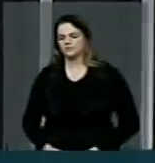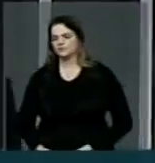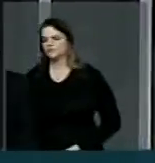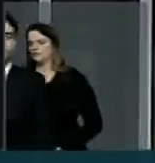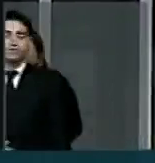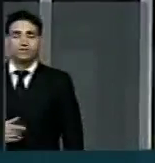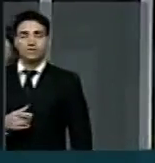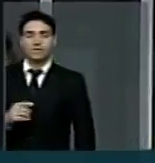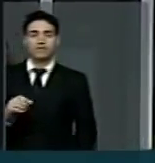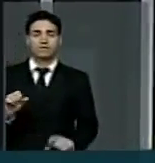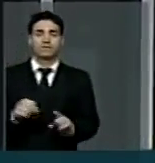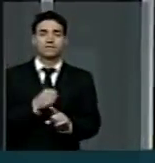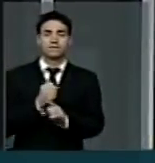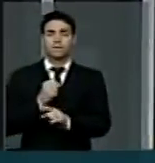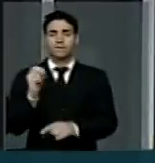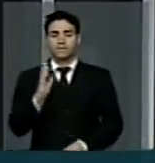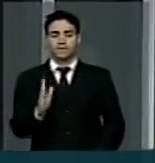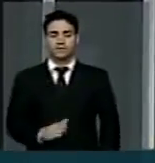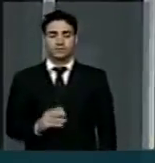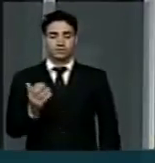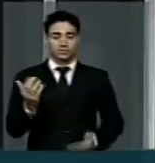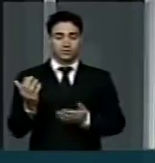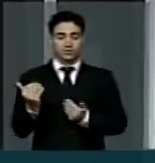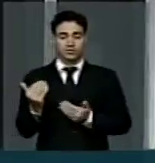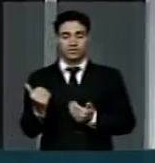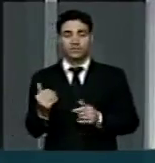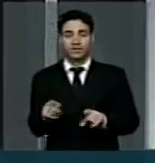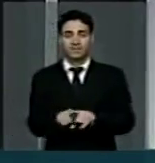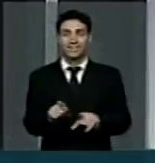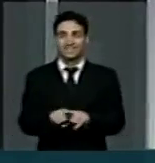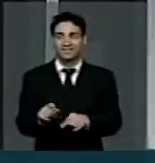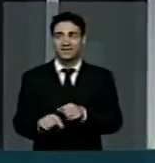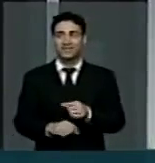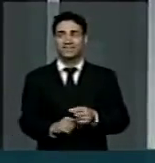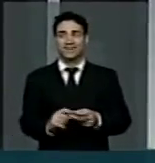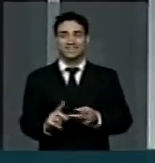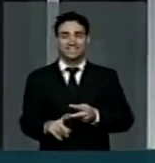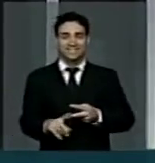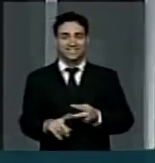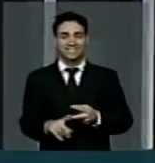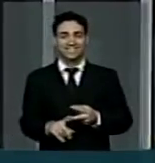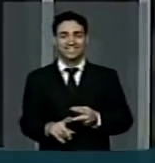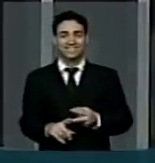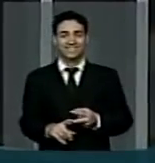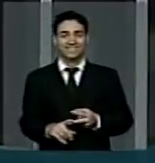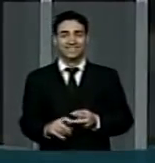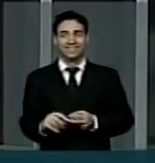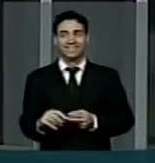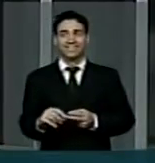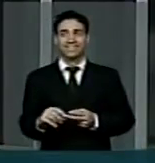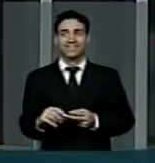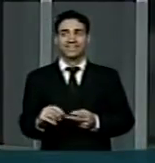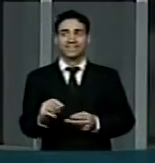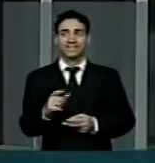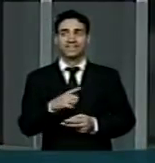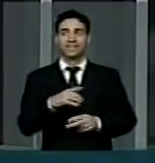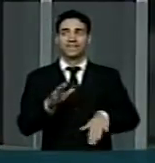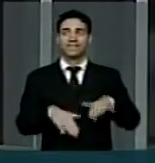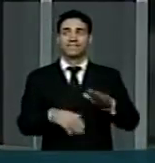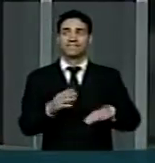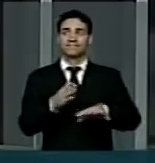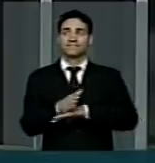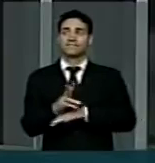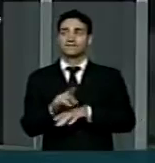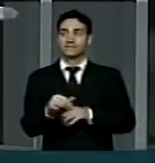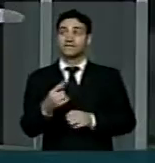pessoa, de todo mundo aí, é o problema da carga tributária, é muito alta a carga tributária. A gente vai às vezes no interior, eu tenho